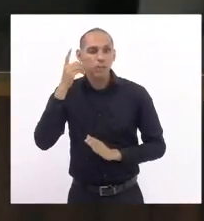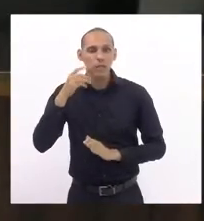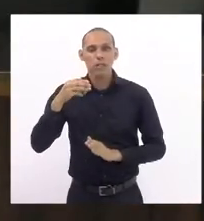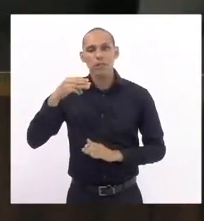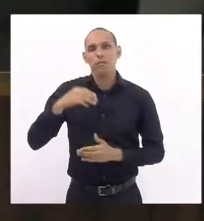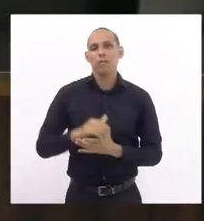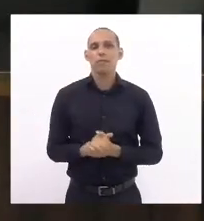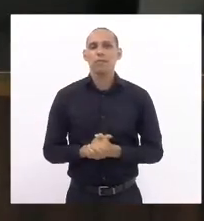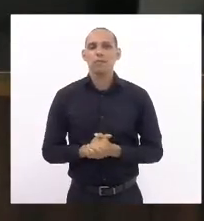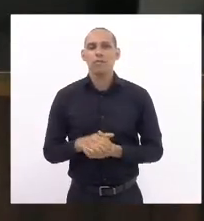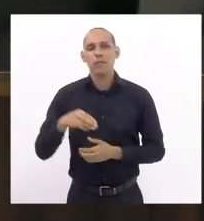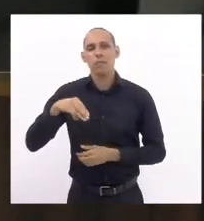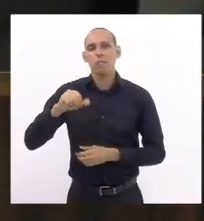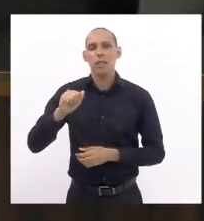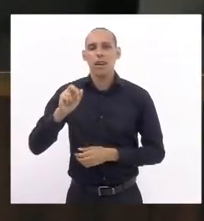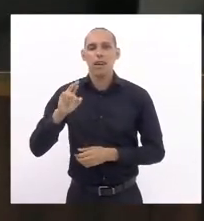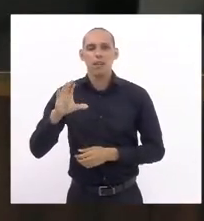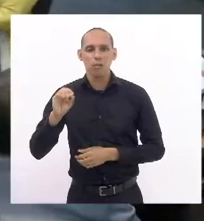Márcio Canella.